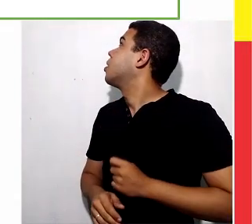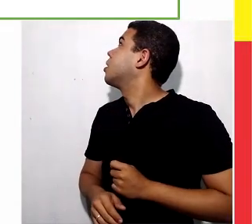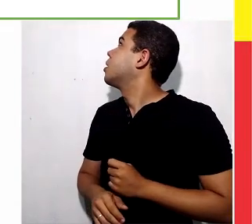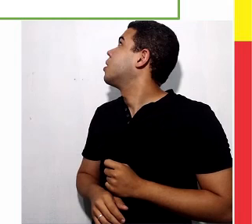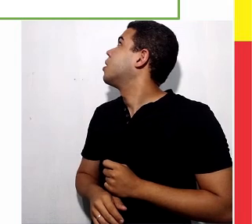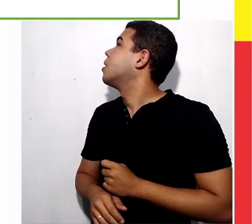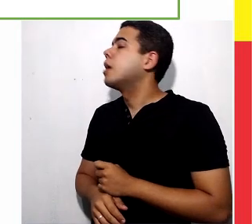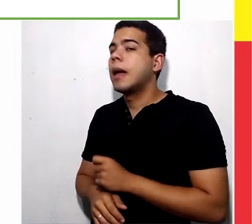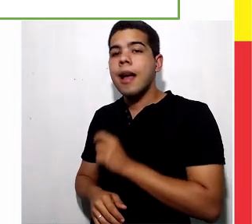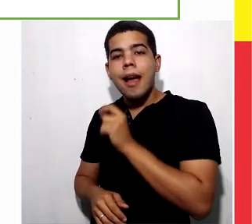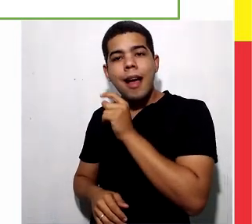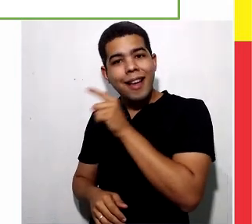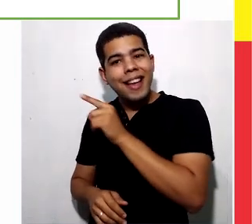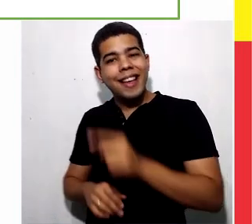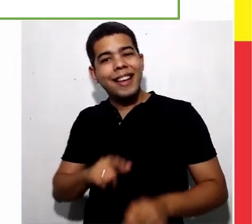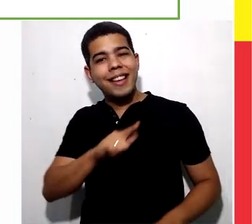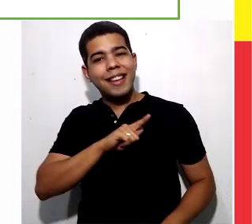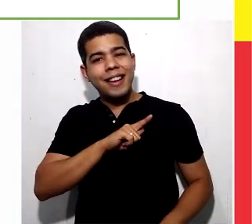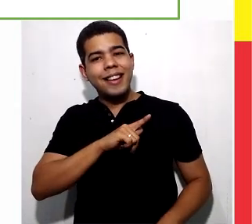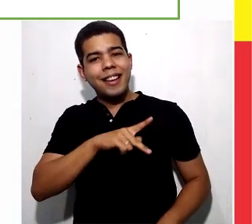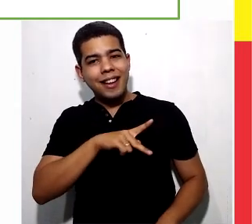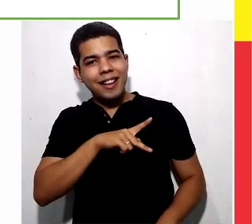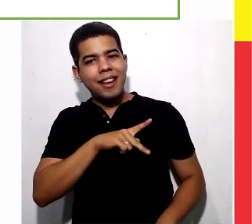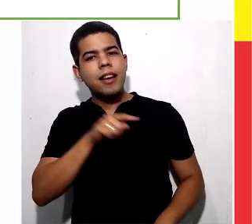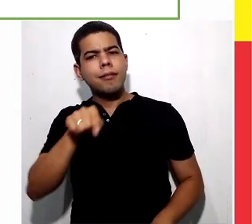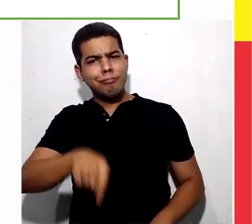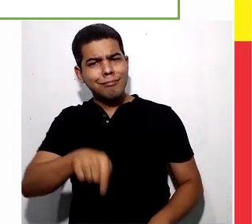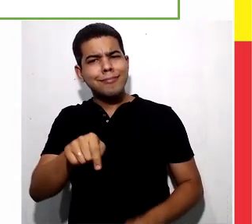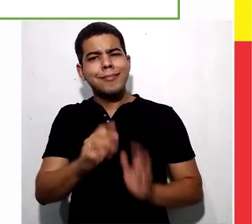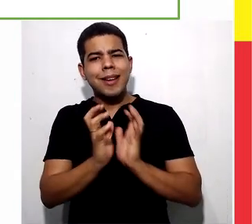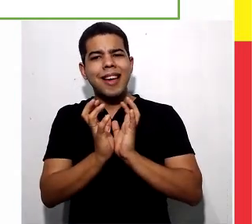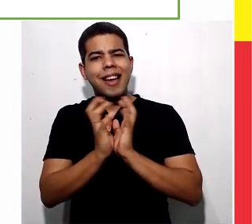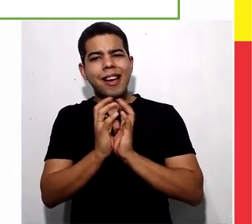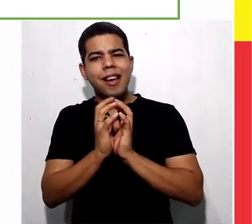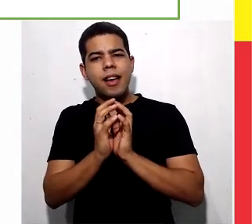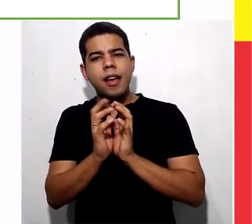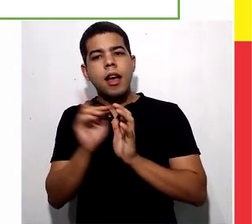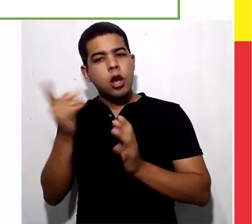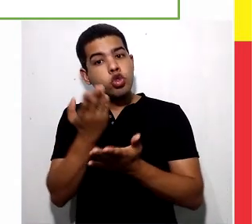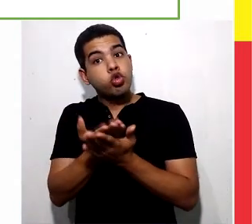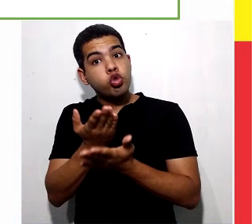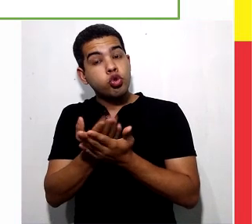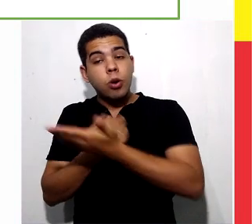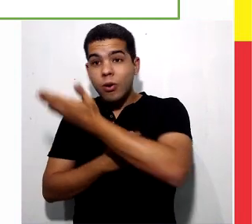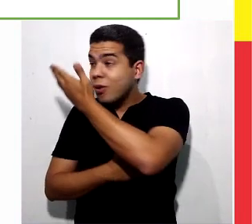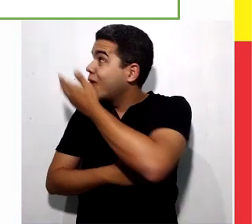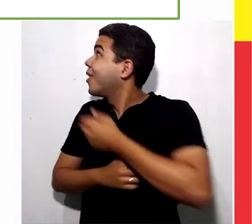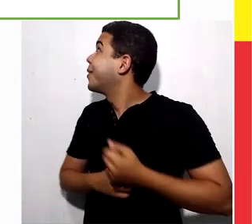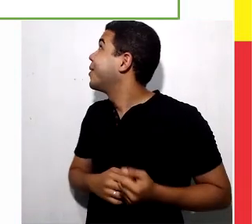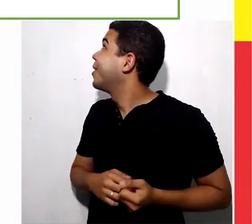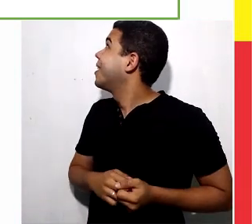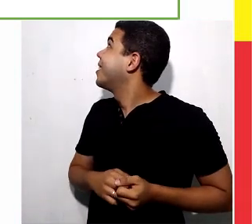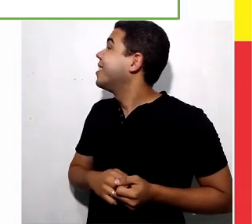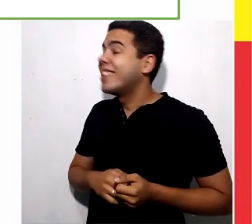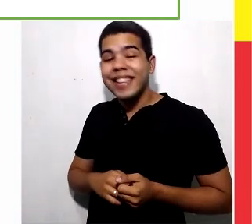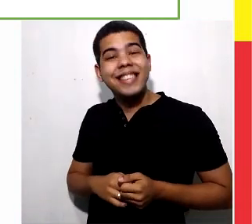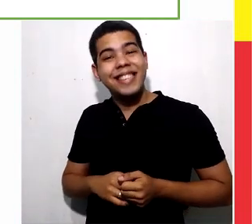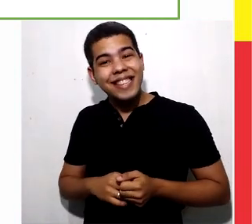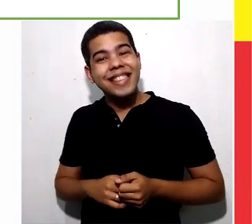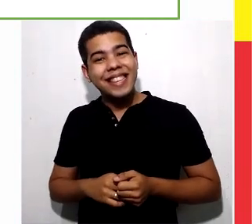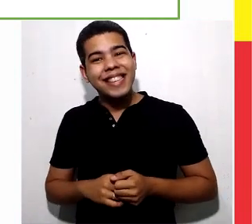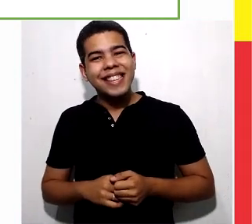orgulho, né? Porque ela estudou no ginásio pernambucano, então ela foi um estudante de escola pública. Isso é um orgulho para a